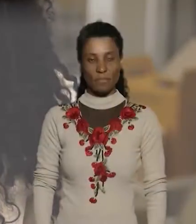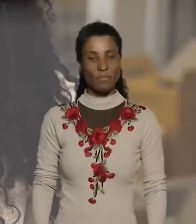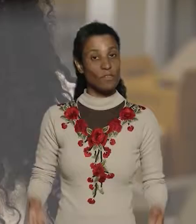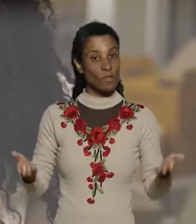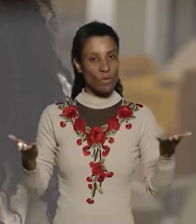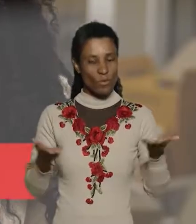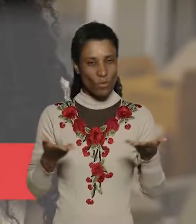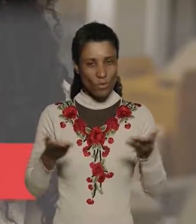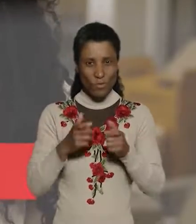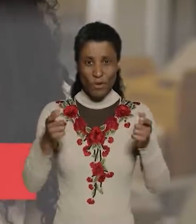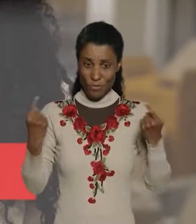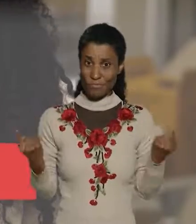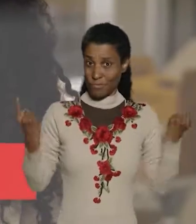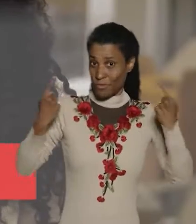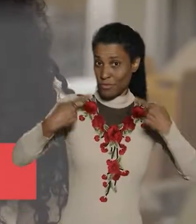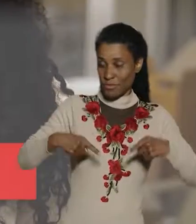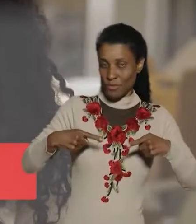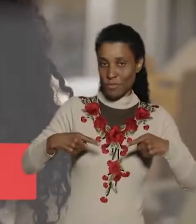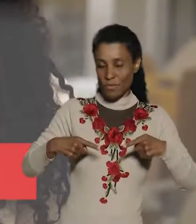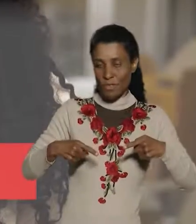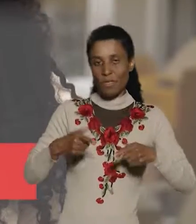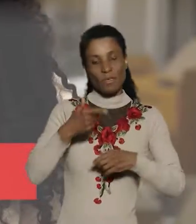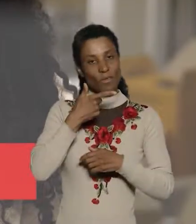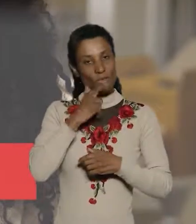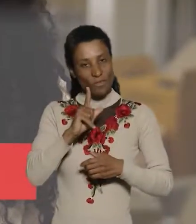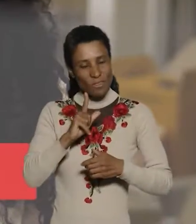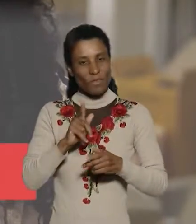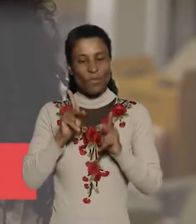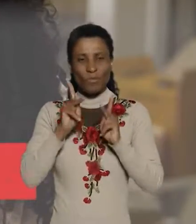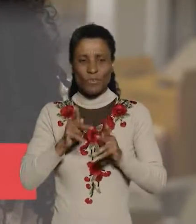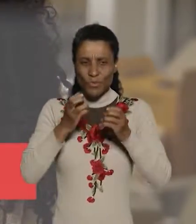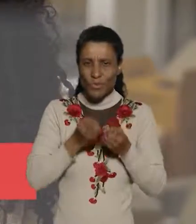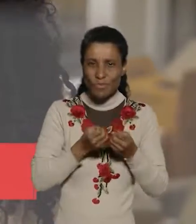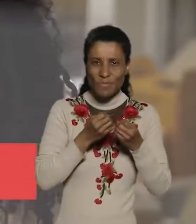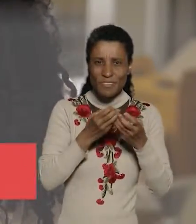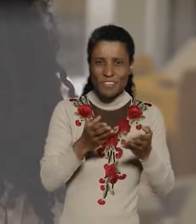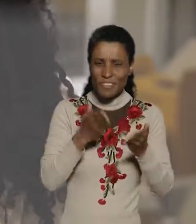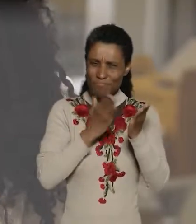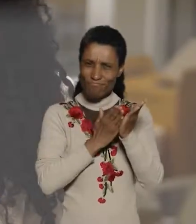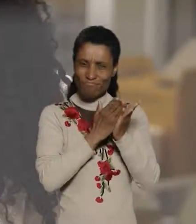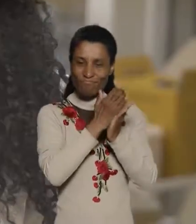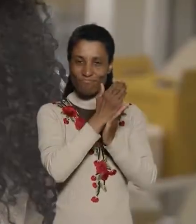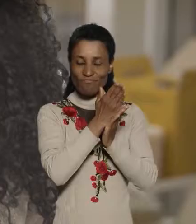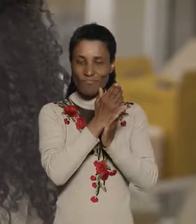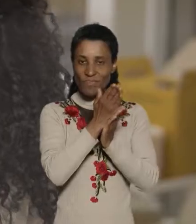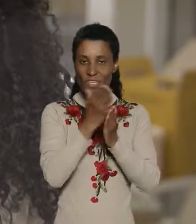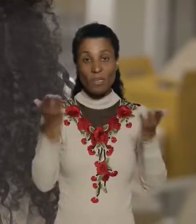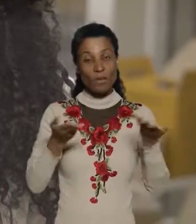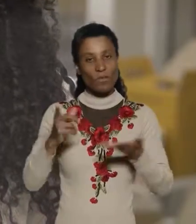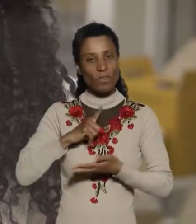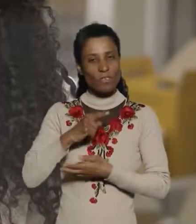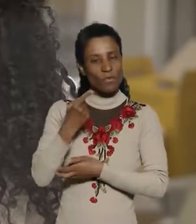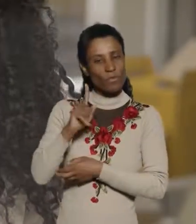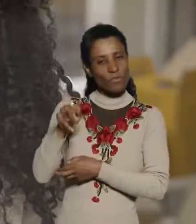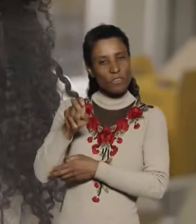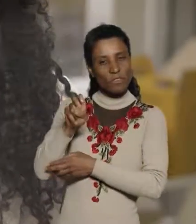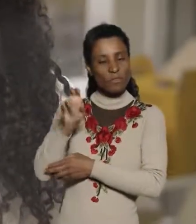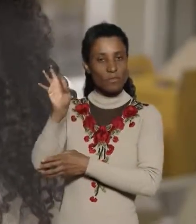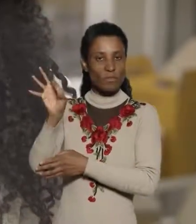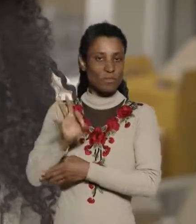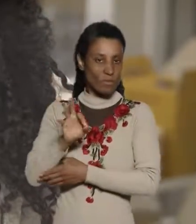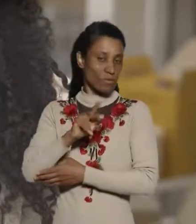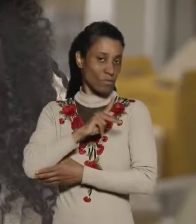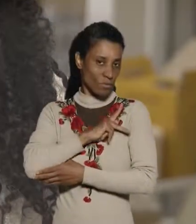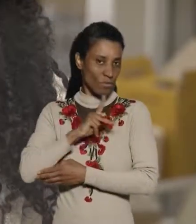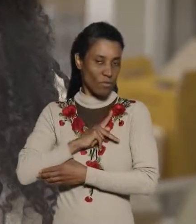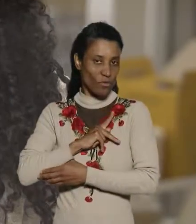Hoje, o nosso maior desafio é manter um doador fidelizado. Atualmente, temos em torno de 1,5% da